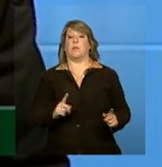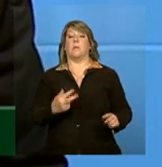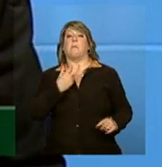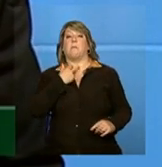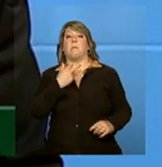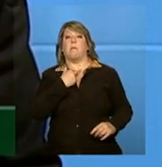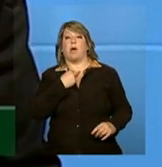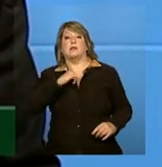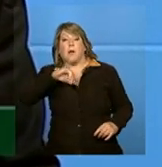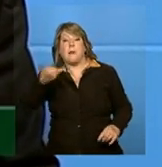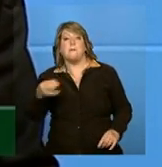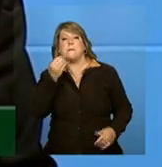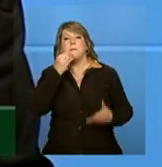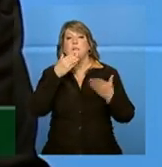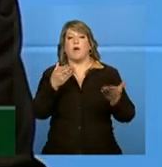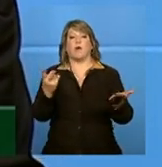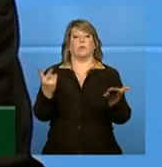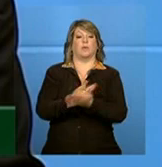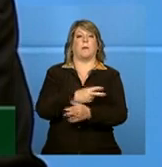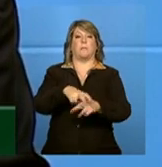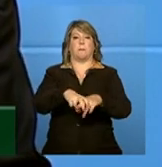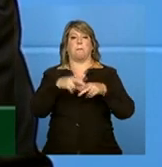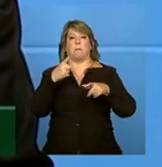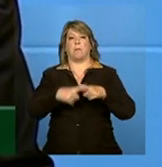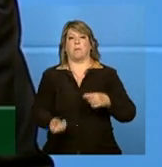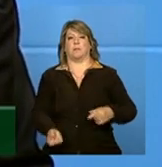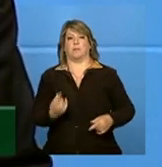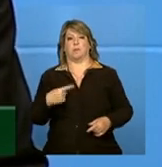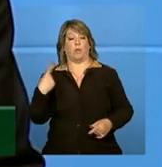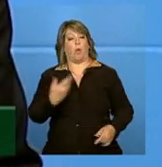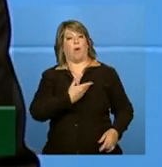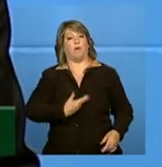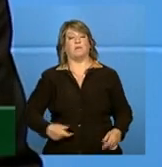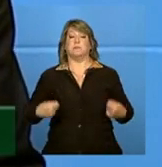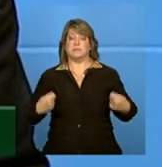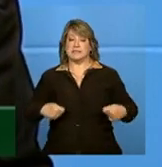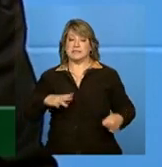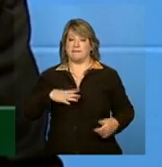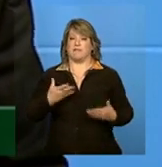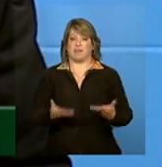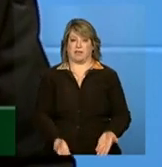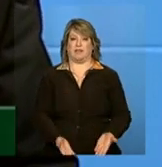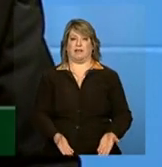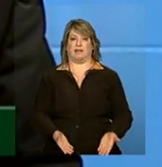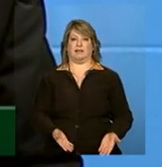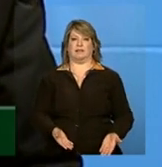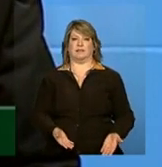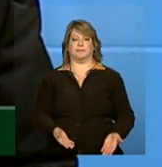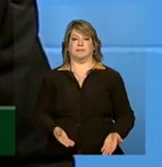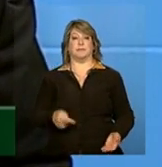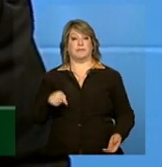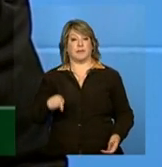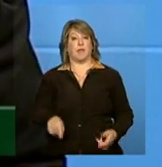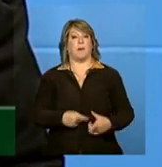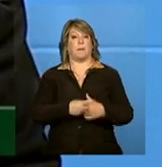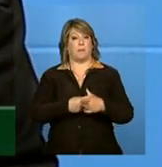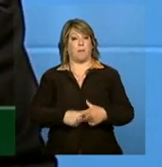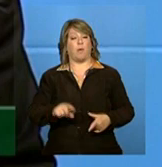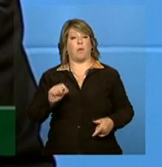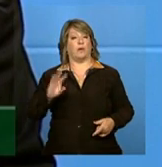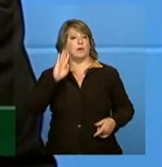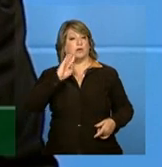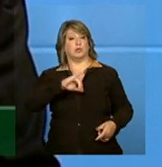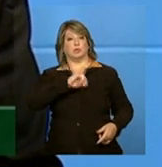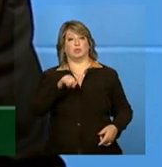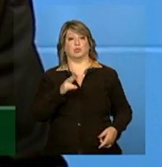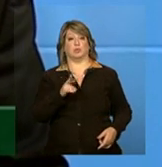oportunidades que surgem pelos obstáculos que os governos têm que enfrentar. Então, o problema é nas